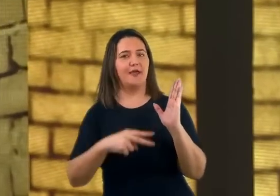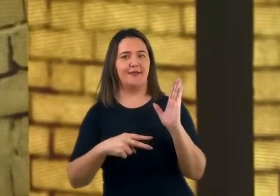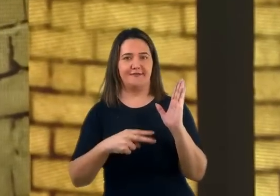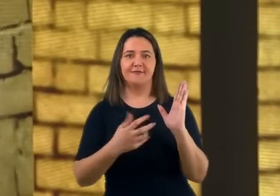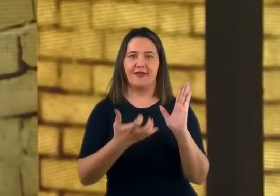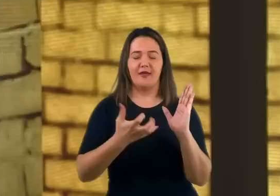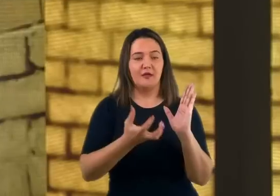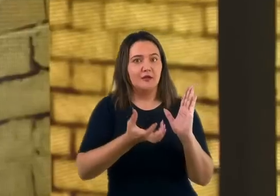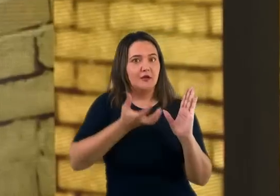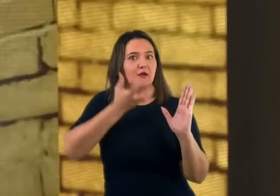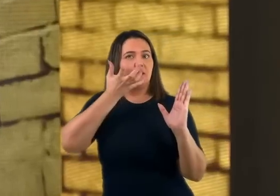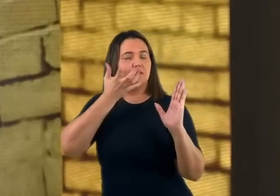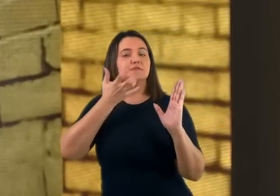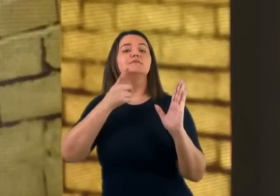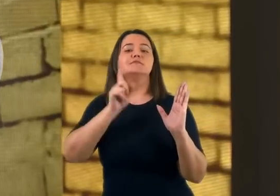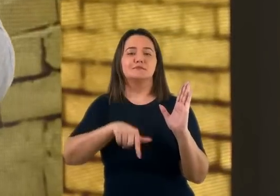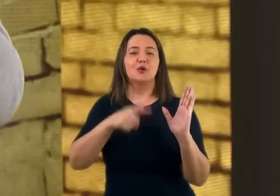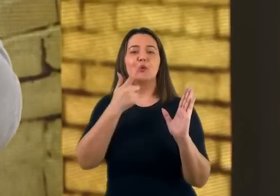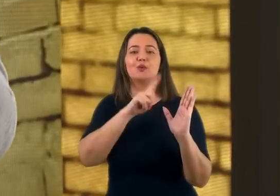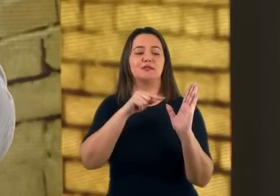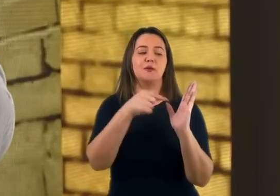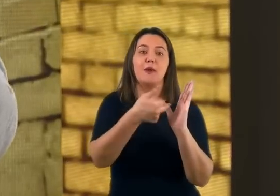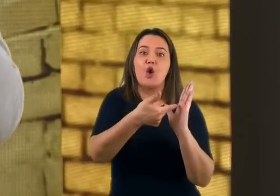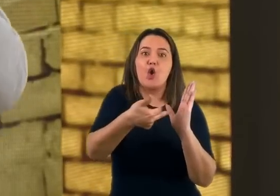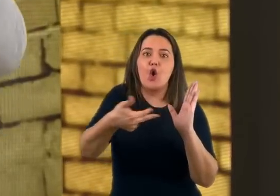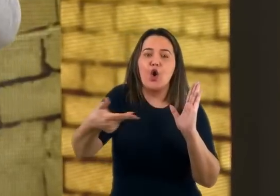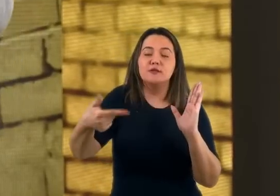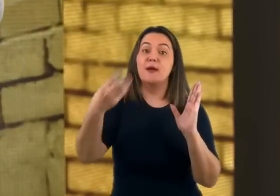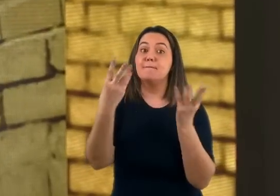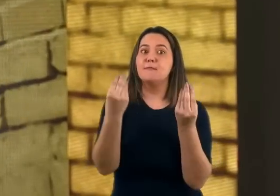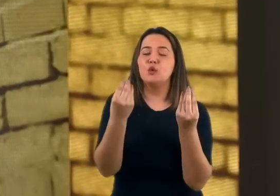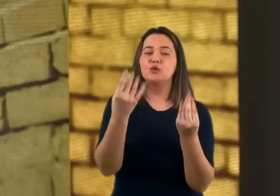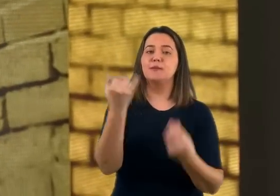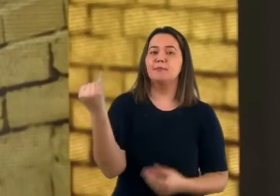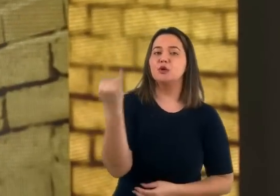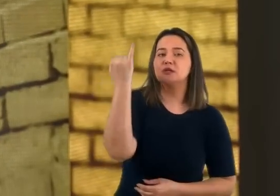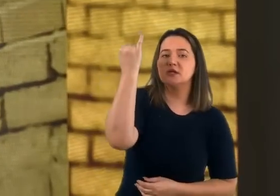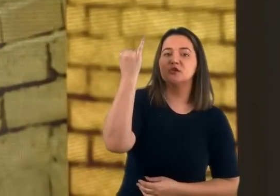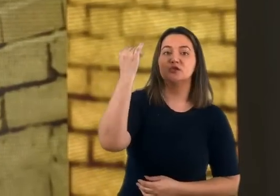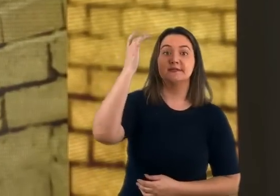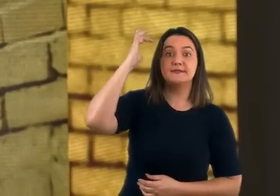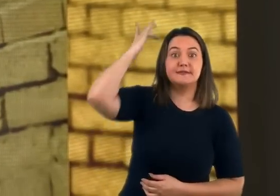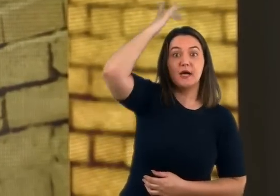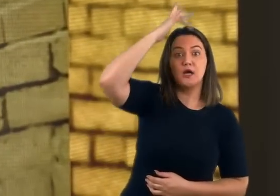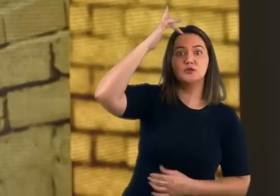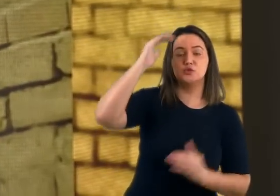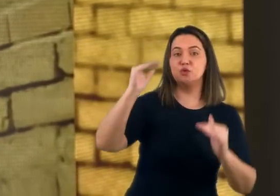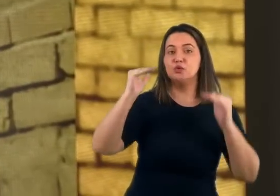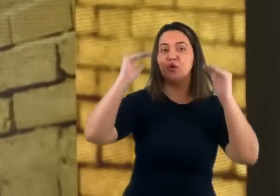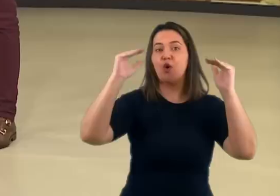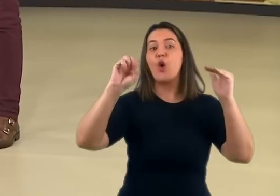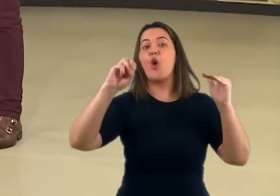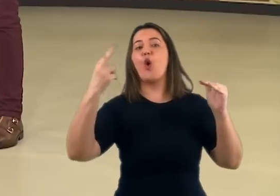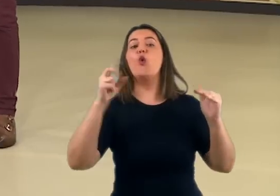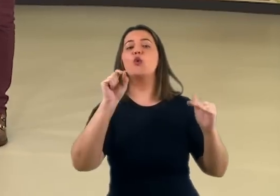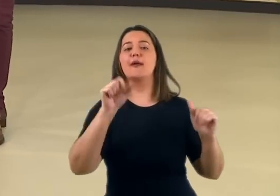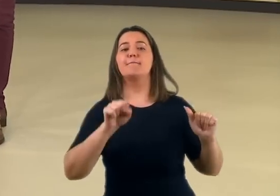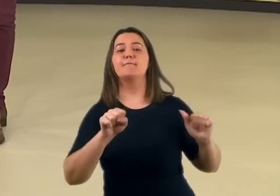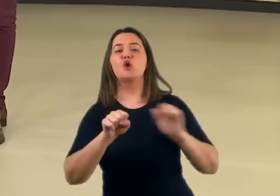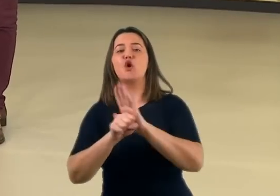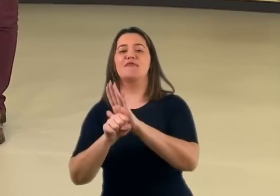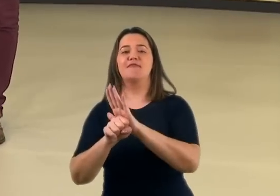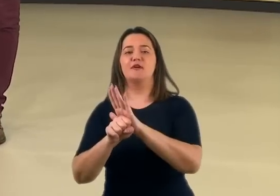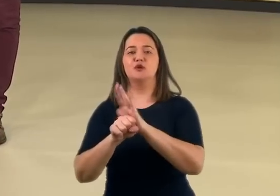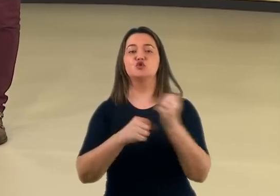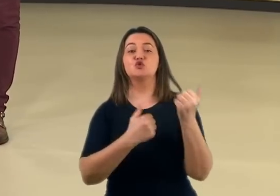dos leitores para algo que fosse muito sagrado ou muito profano, tomando o lugar do sagrado. E é